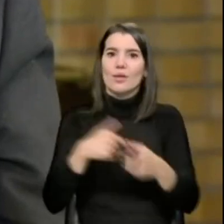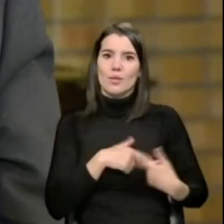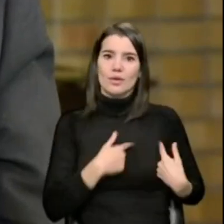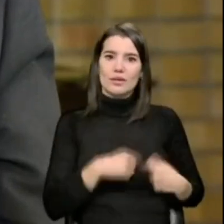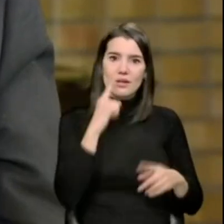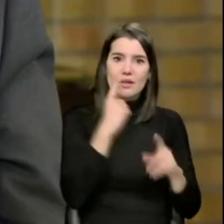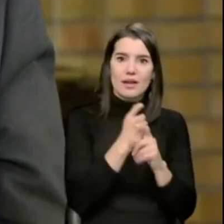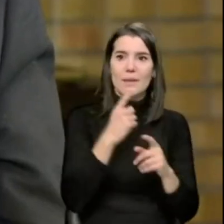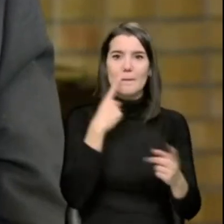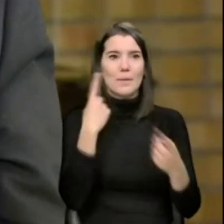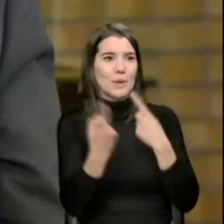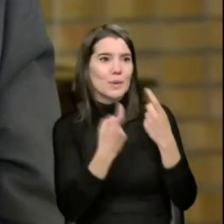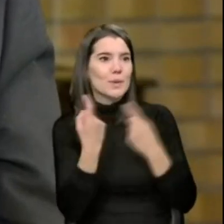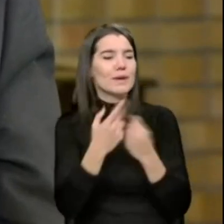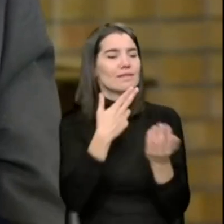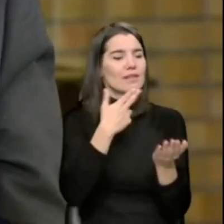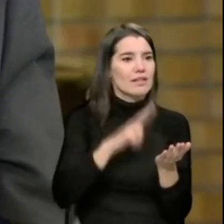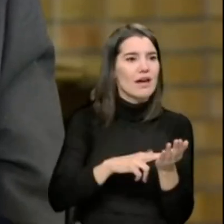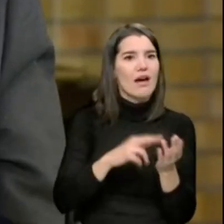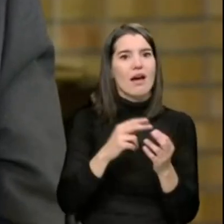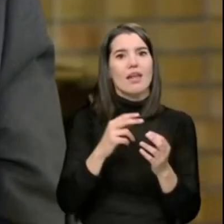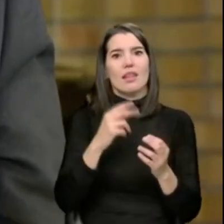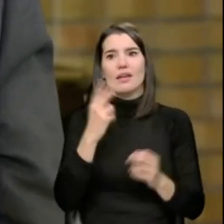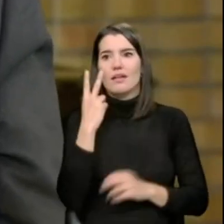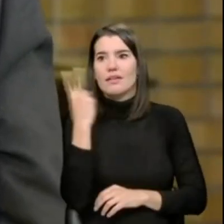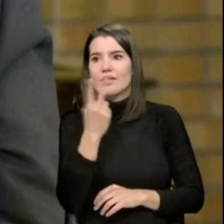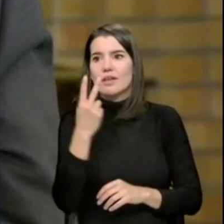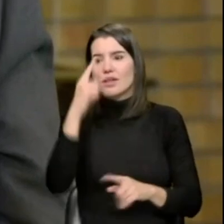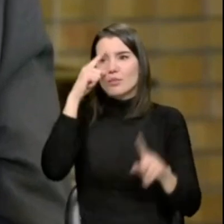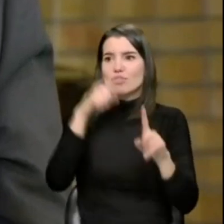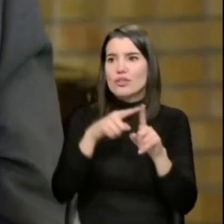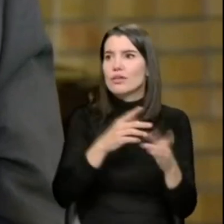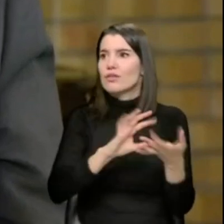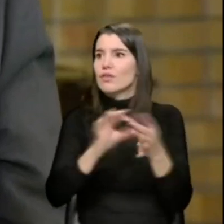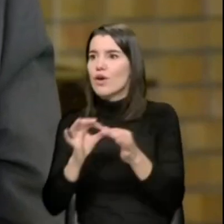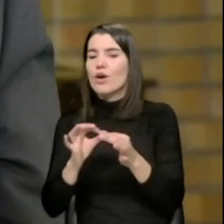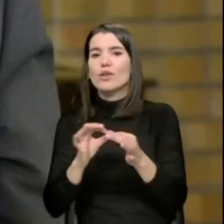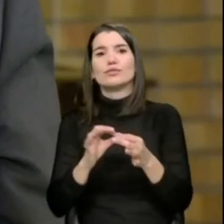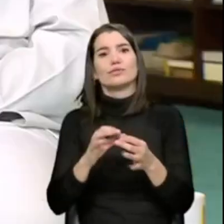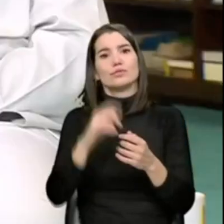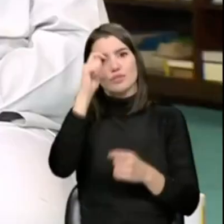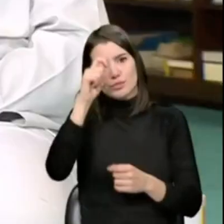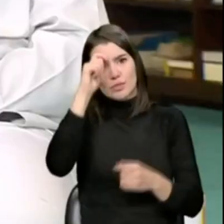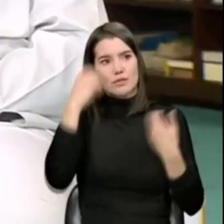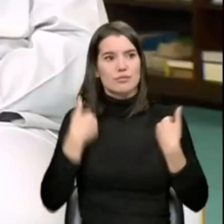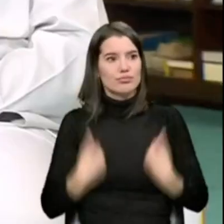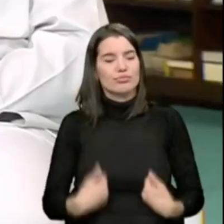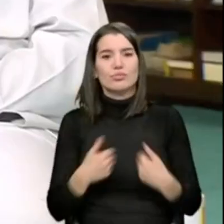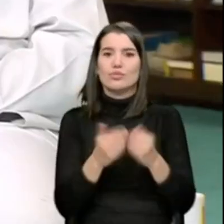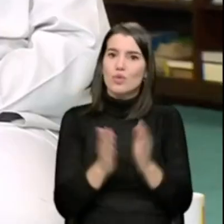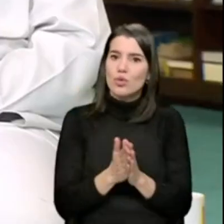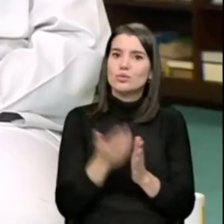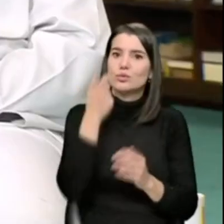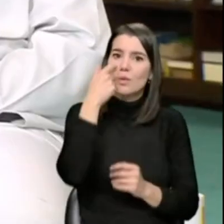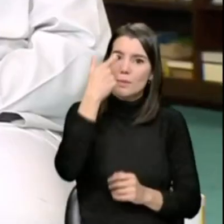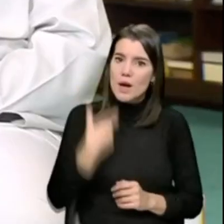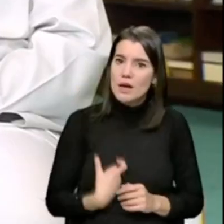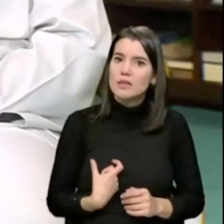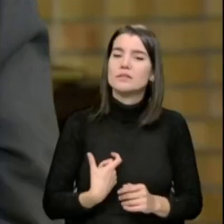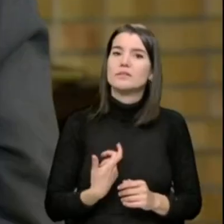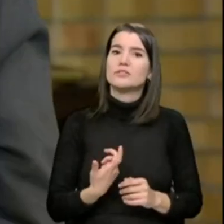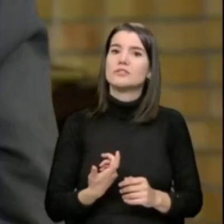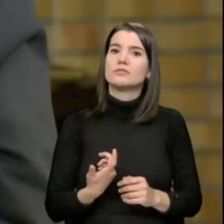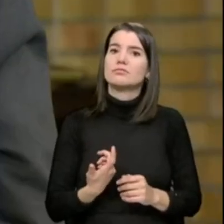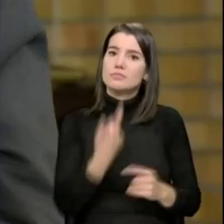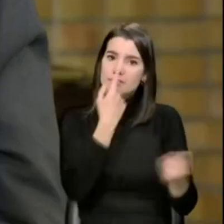mesma procura da verdade e do sentido da vida, e que, portanto, a dignidade de todos nós, enquanto seres humanos, enquanto